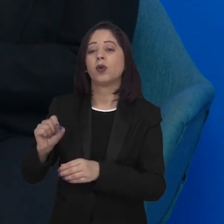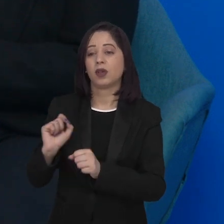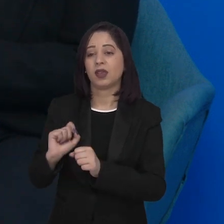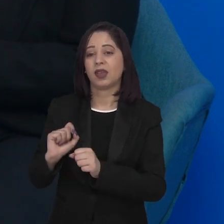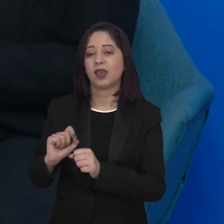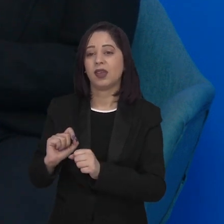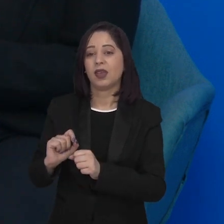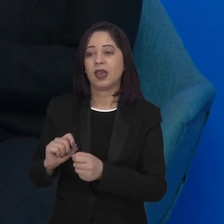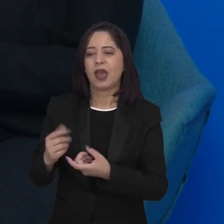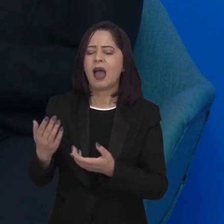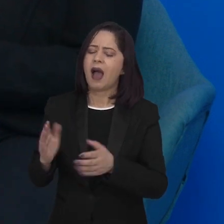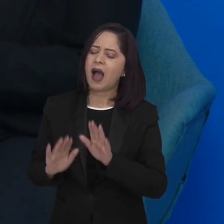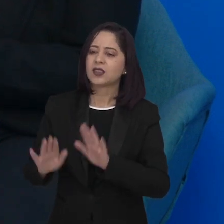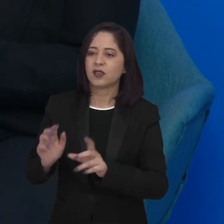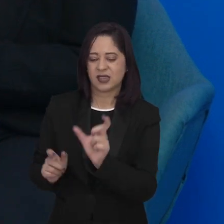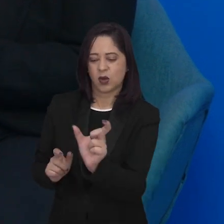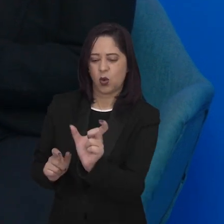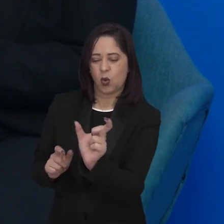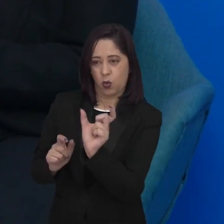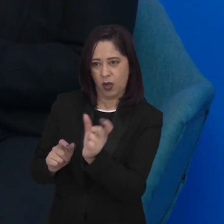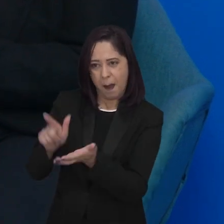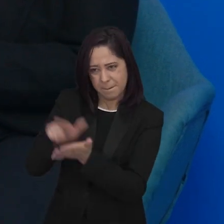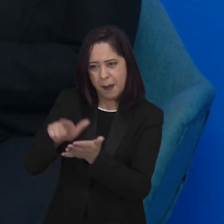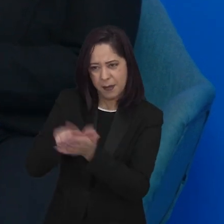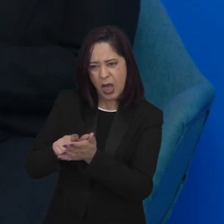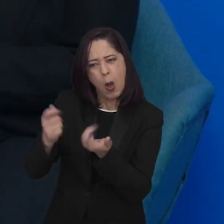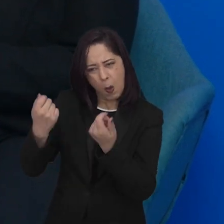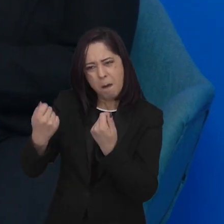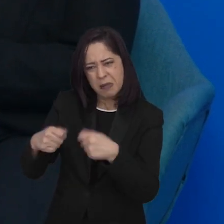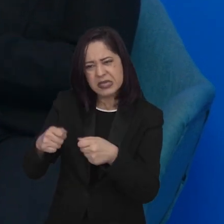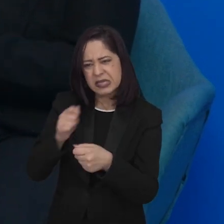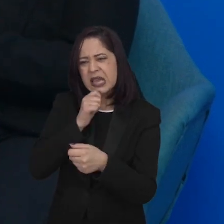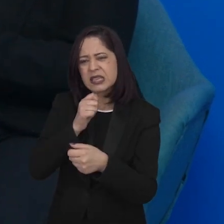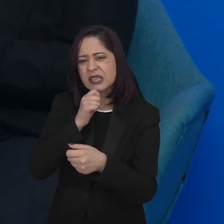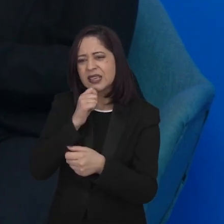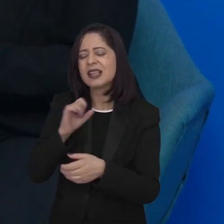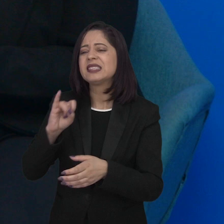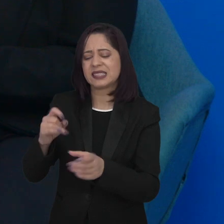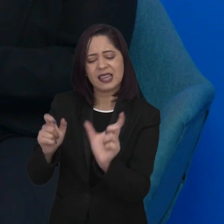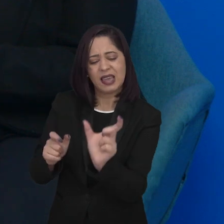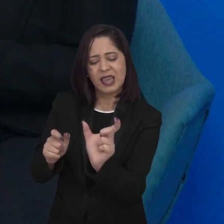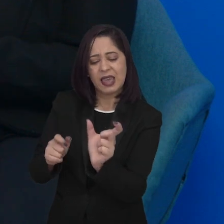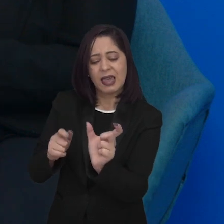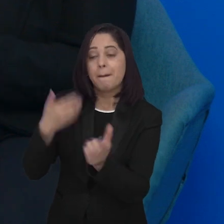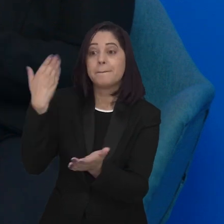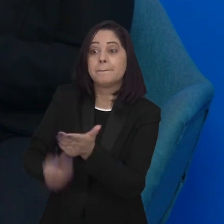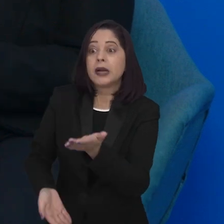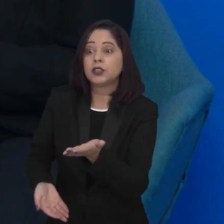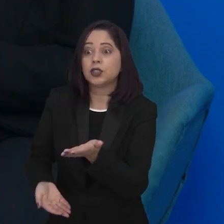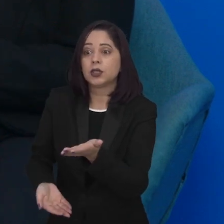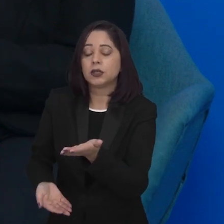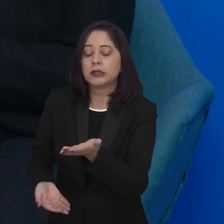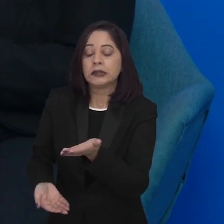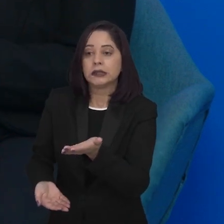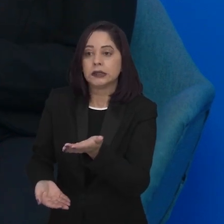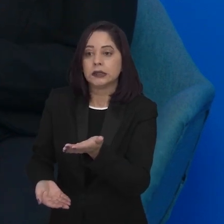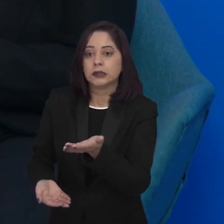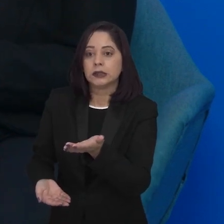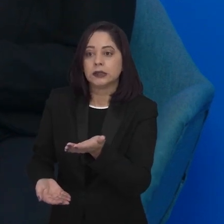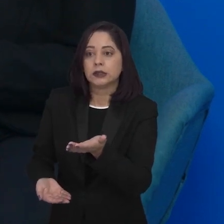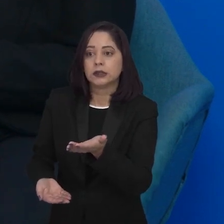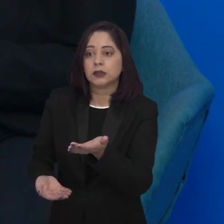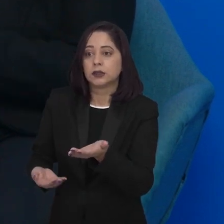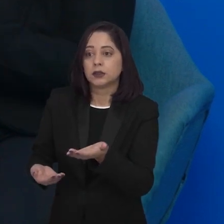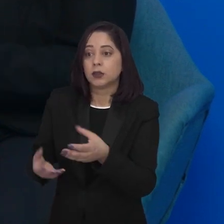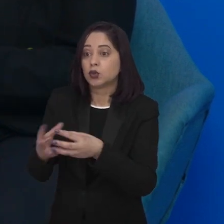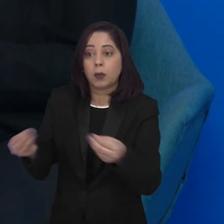dúvida comum é também que a gente vota com o título de papel, né? Geralmente Sim. A gente leva o título. O que acontece se ali, próximo do período eleitoral, do período